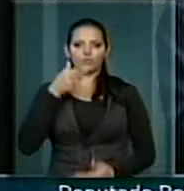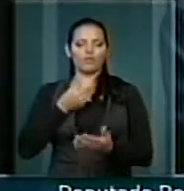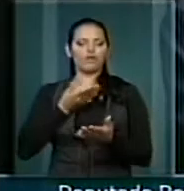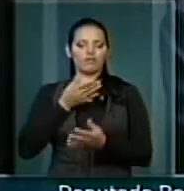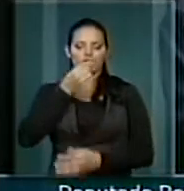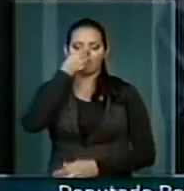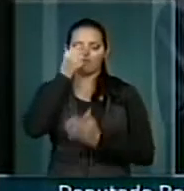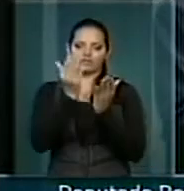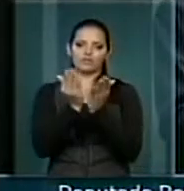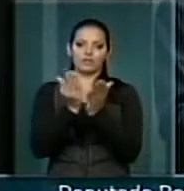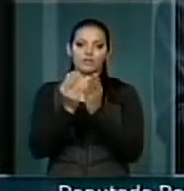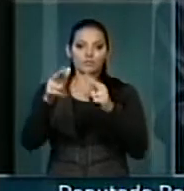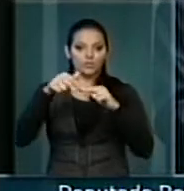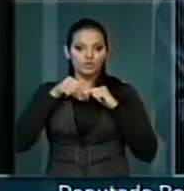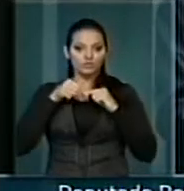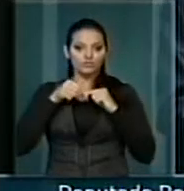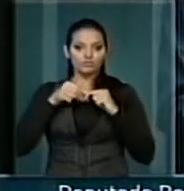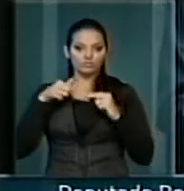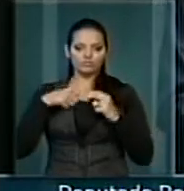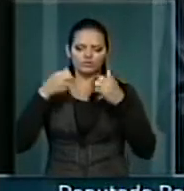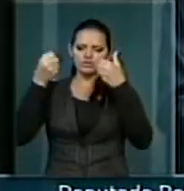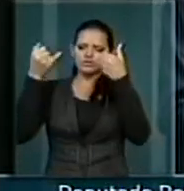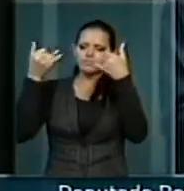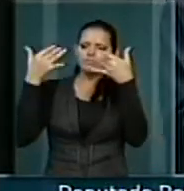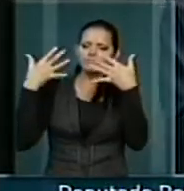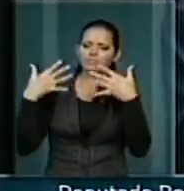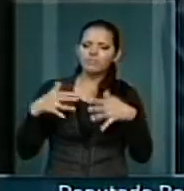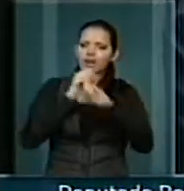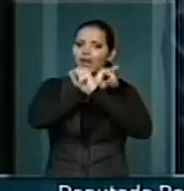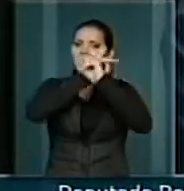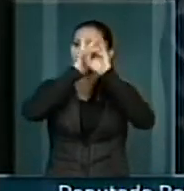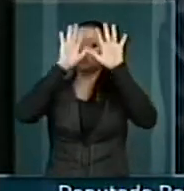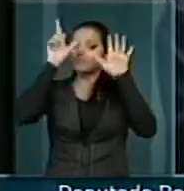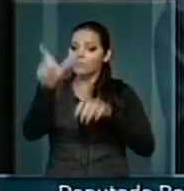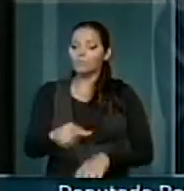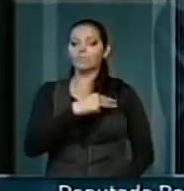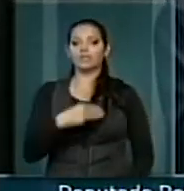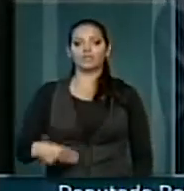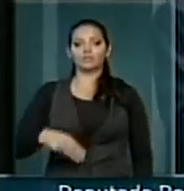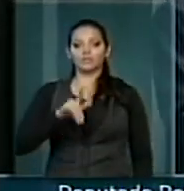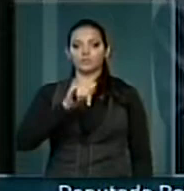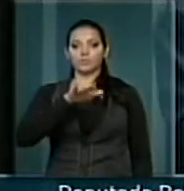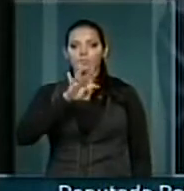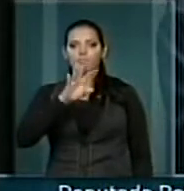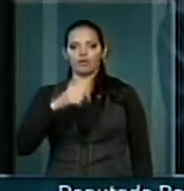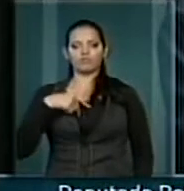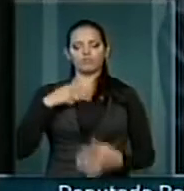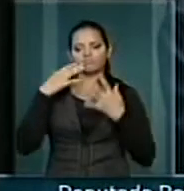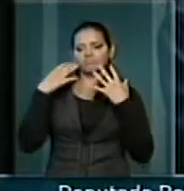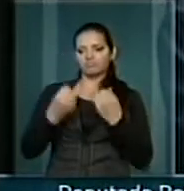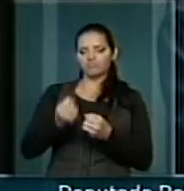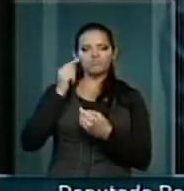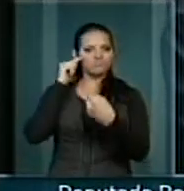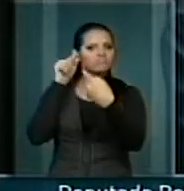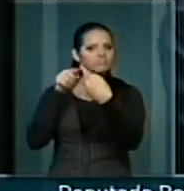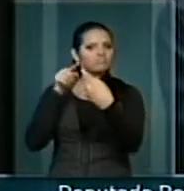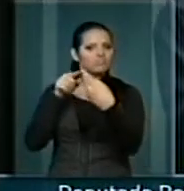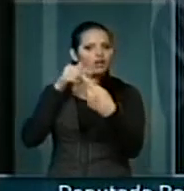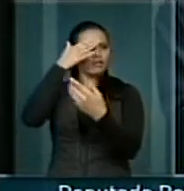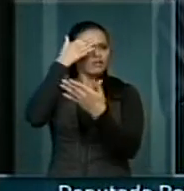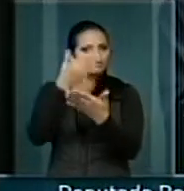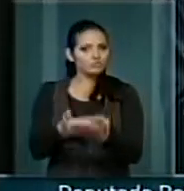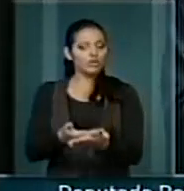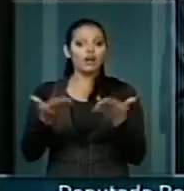entanto, atendido pela nota de esclarecimento do ministro Gilberto Carvalho, divulgada na tarde de ontem. E